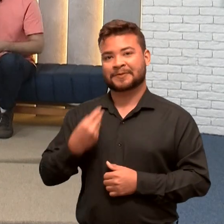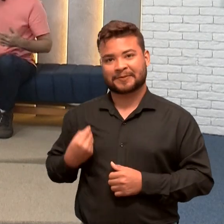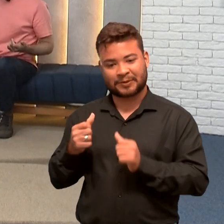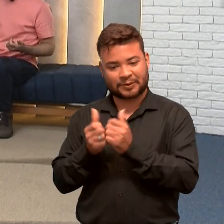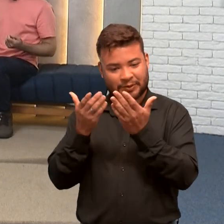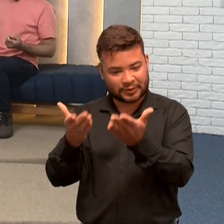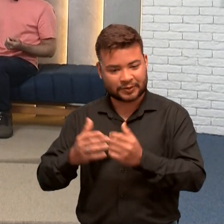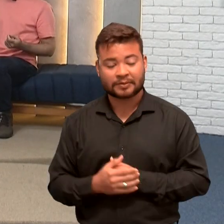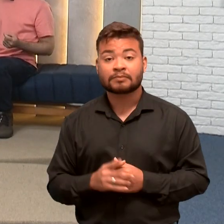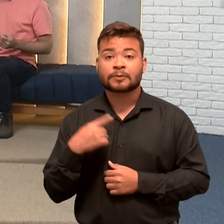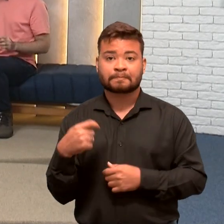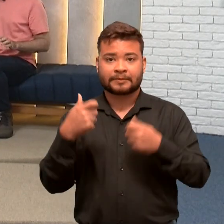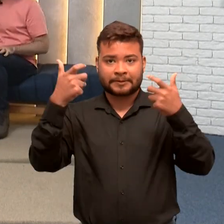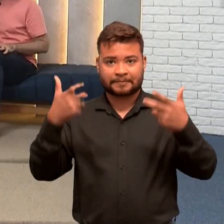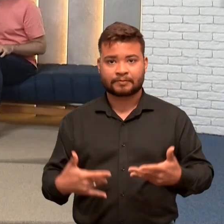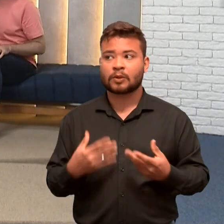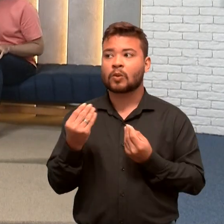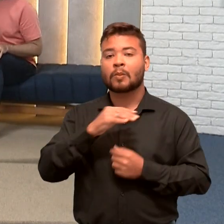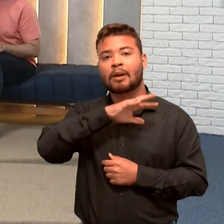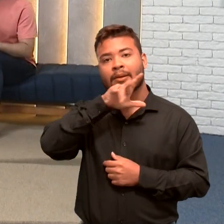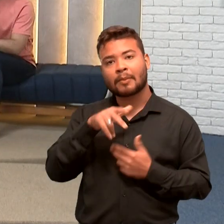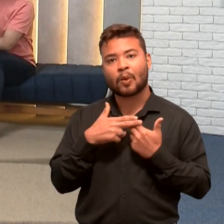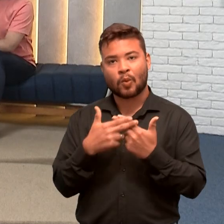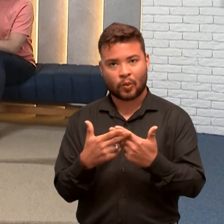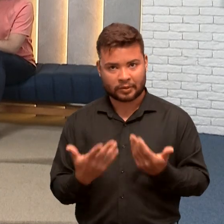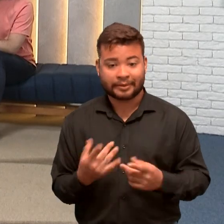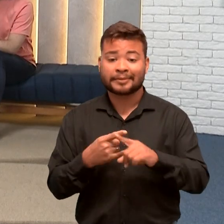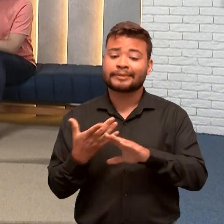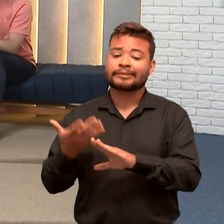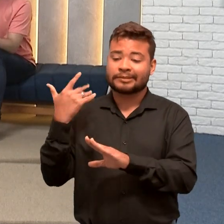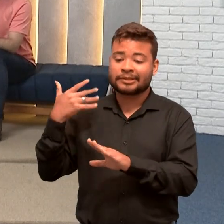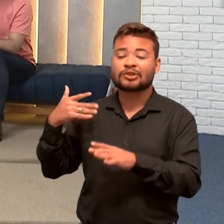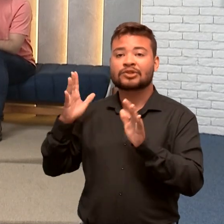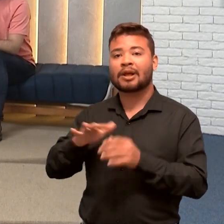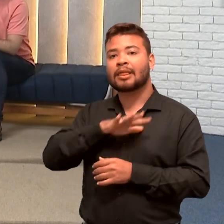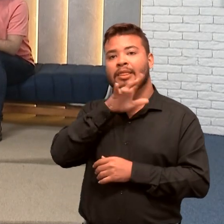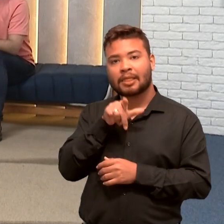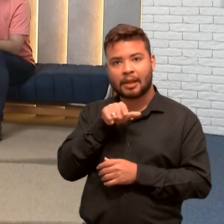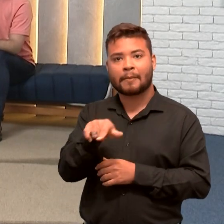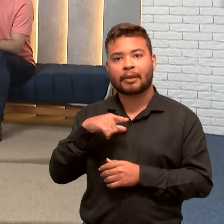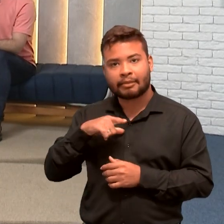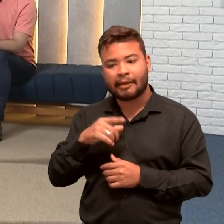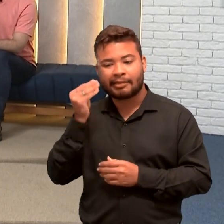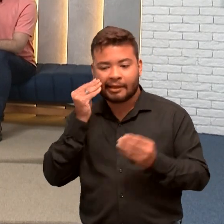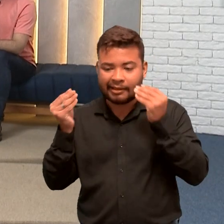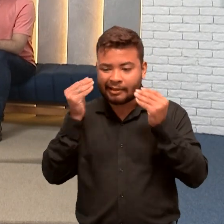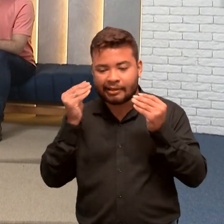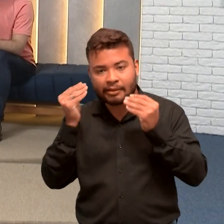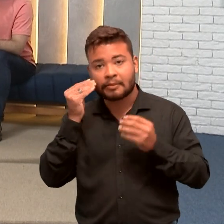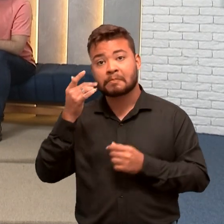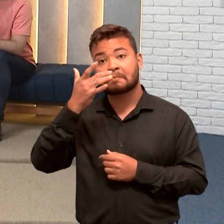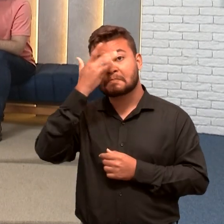gente precisa falar sobre essa utilização de animais. Muitas vezes os animais foram utilizados, eles foram colocados pra